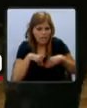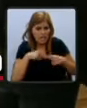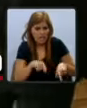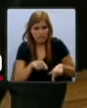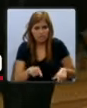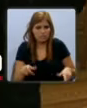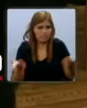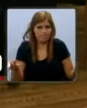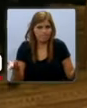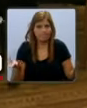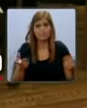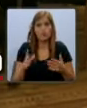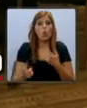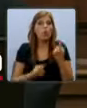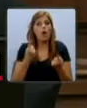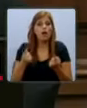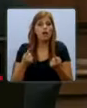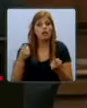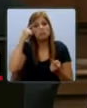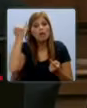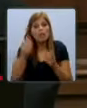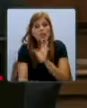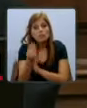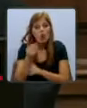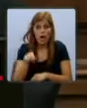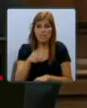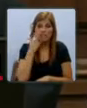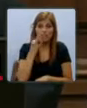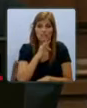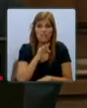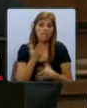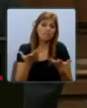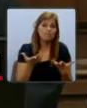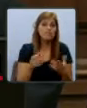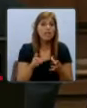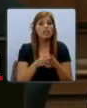que possa ter este encargo. Qualquer solução que seja encontrada, mesmo destas que minimizam o impacto na liquidez,